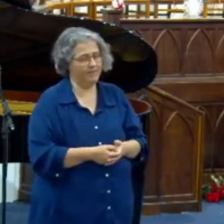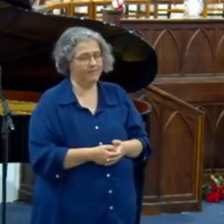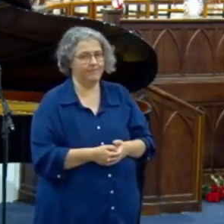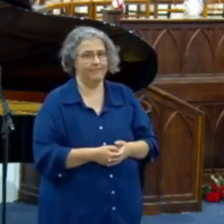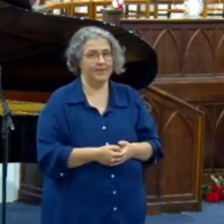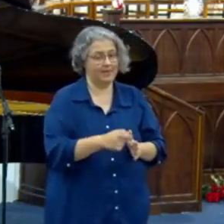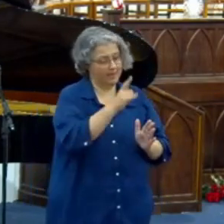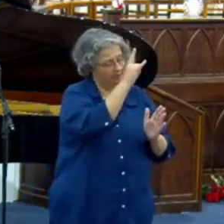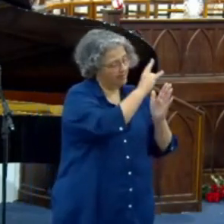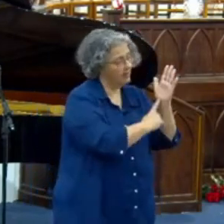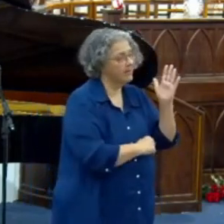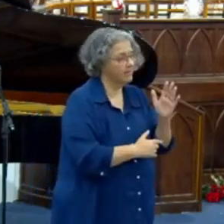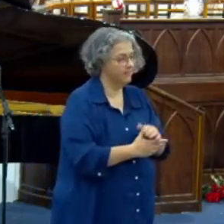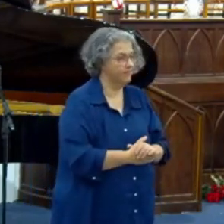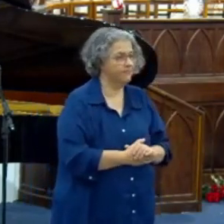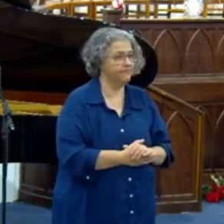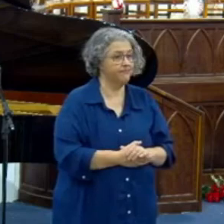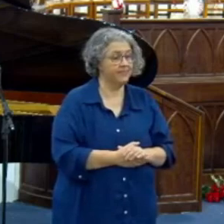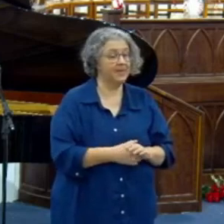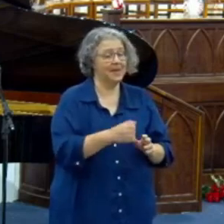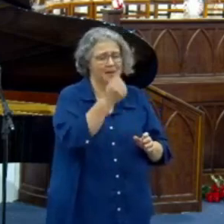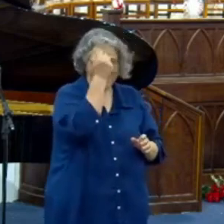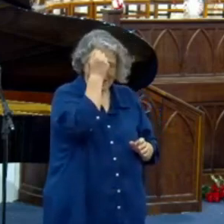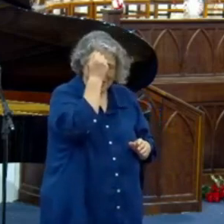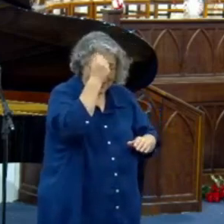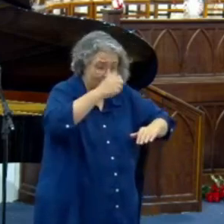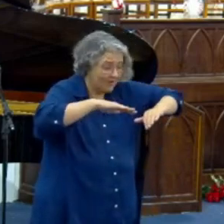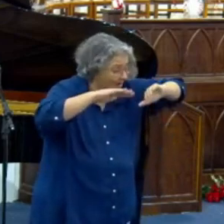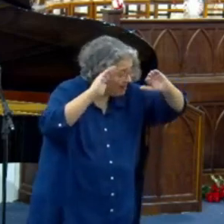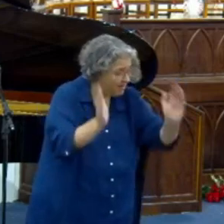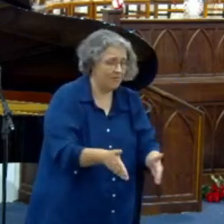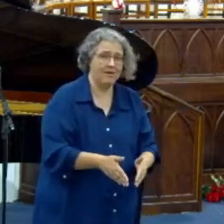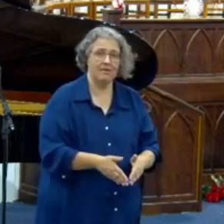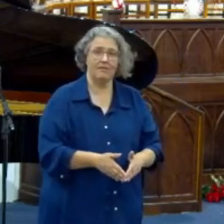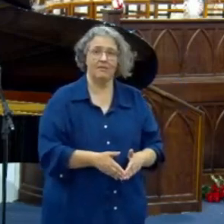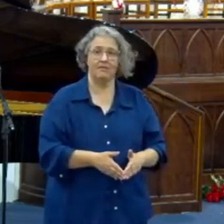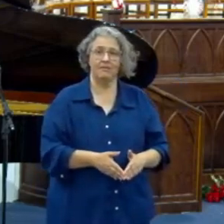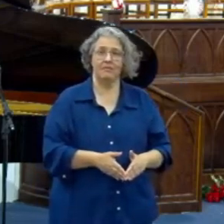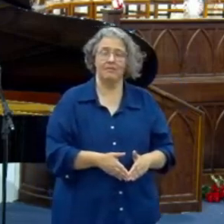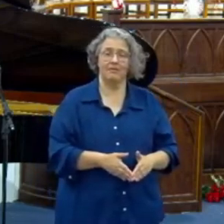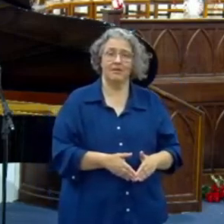declaração de Cambridge. Arrependam-se imediatamente desse cristianismo.